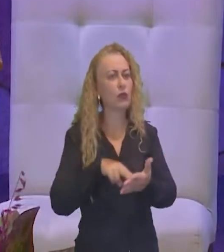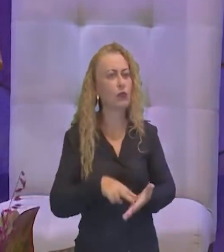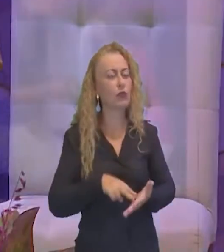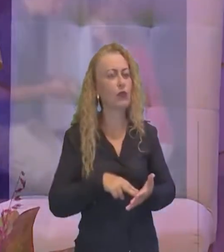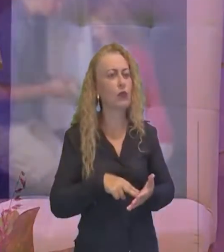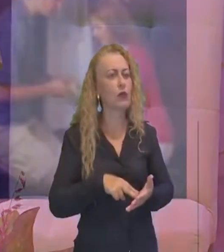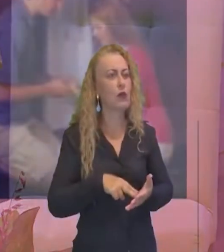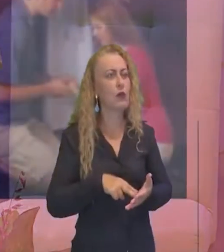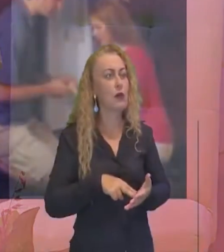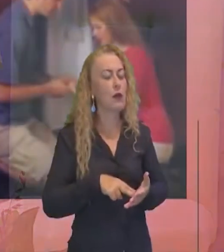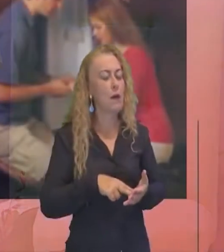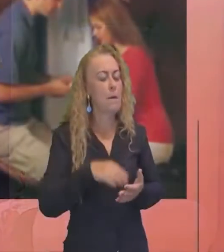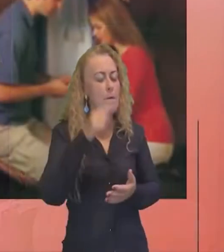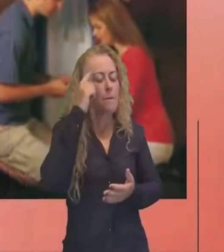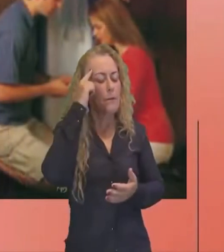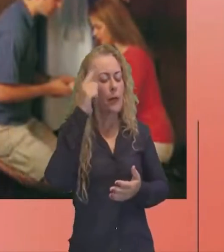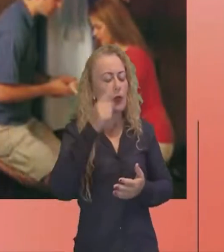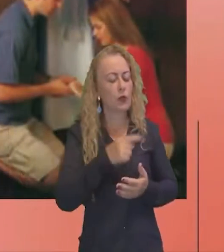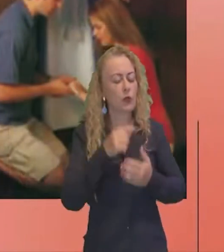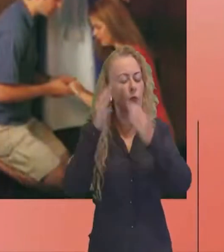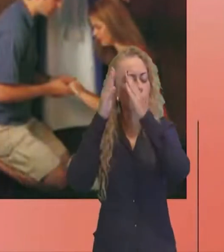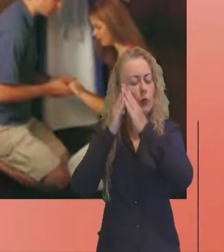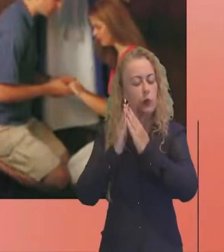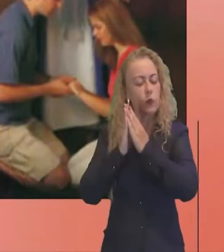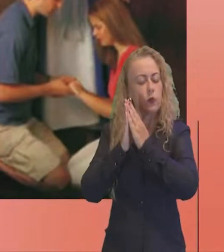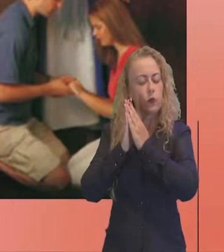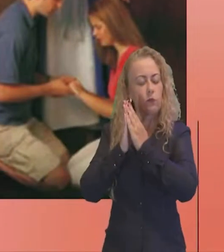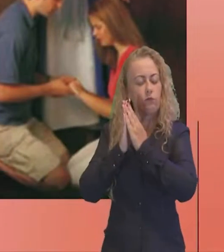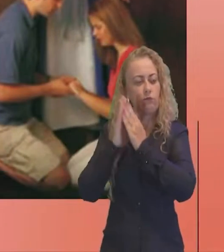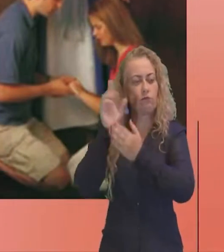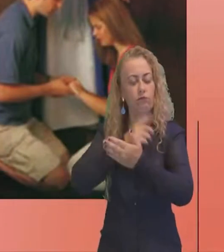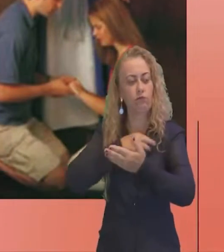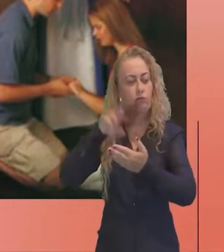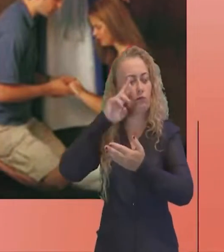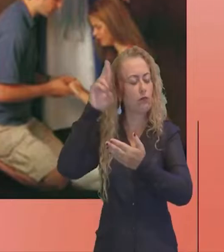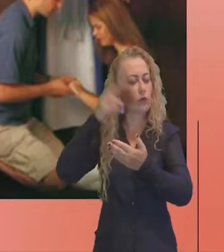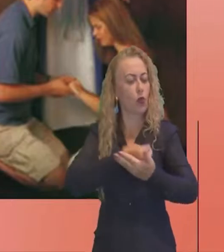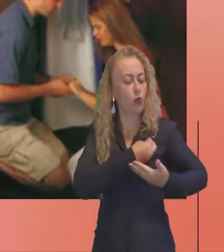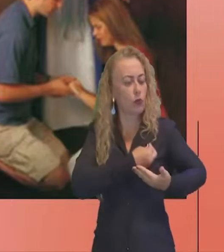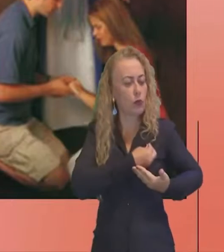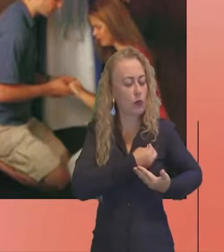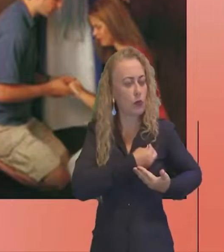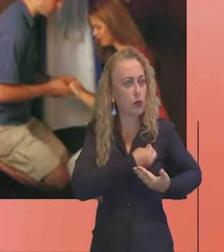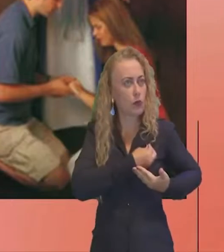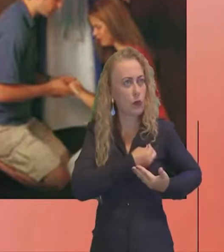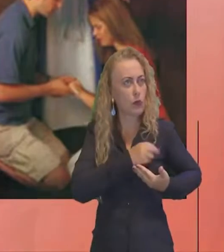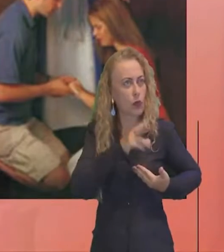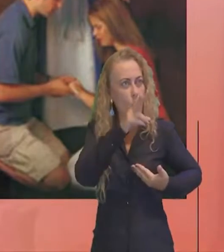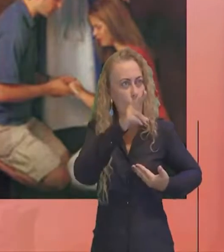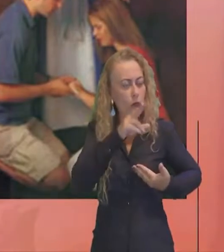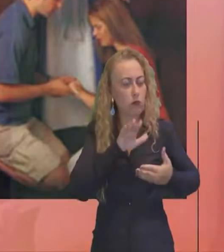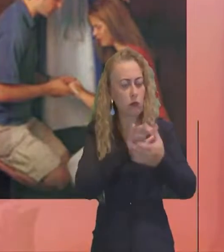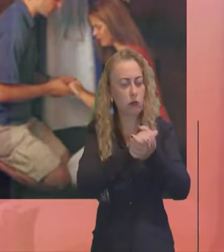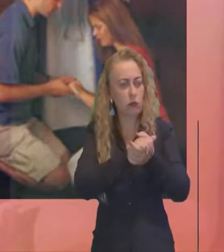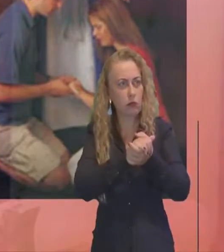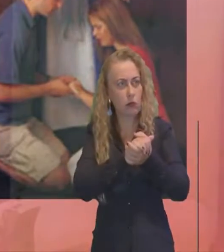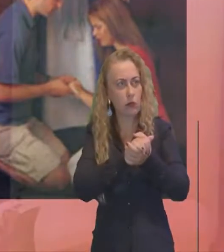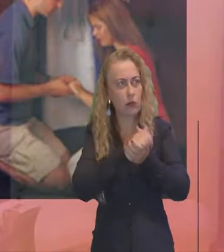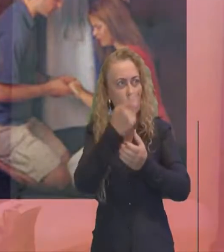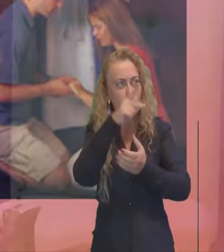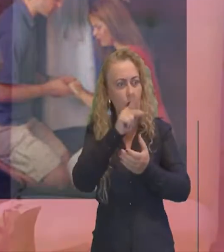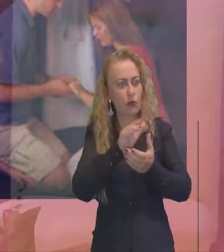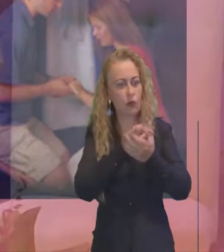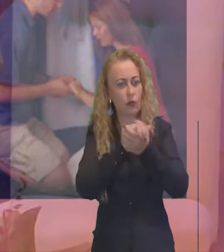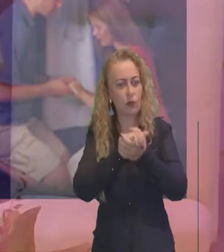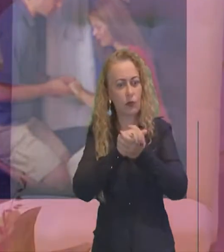entregue agora a sua vida e o seu casamento a Jesus. Entregue agora.